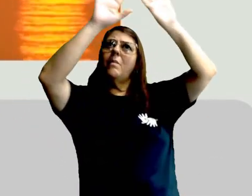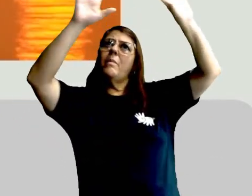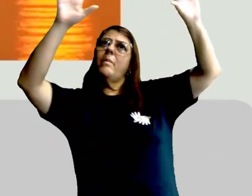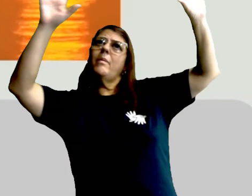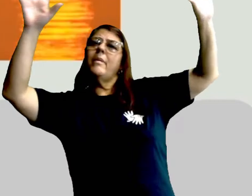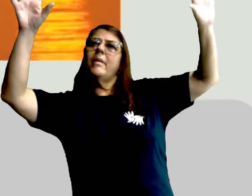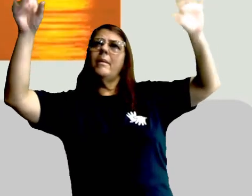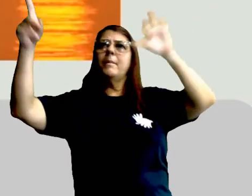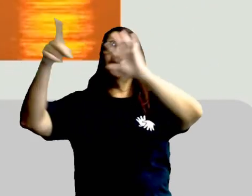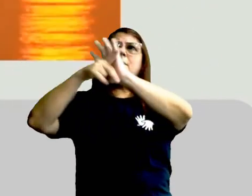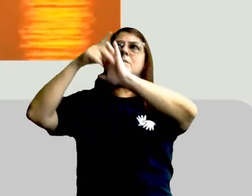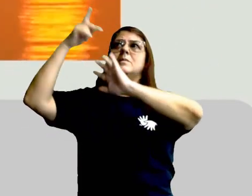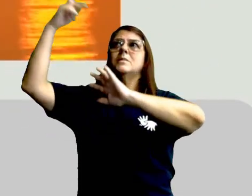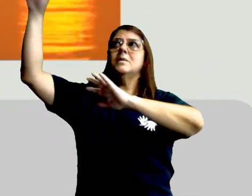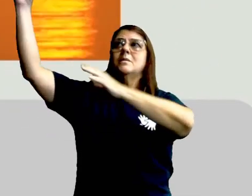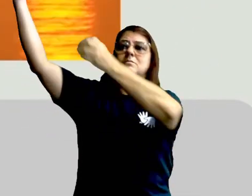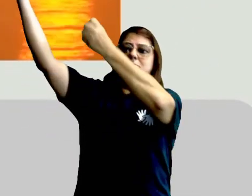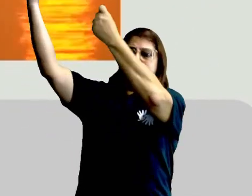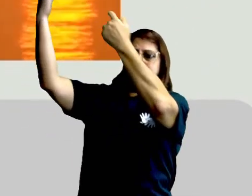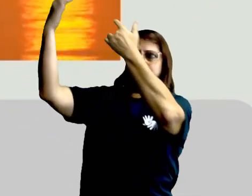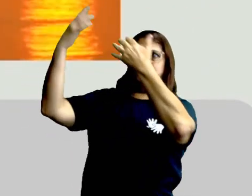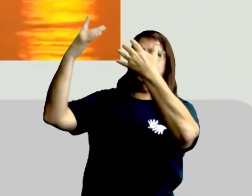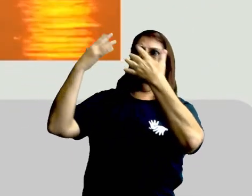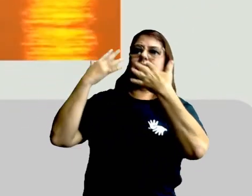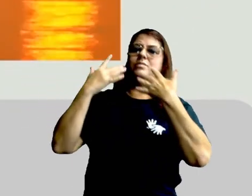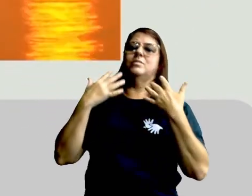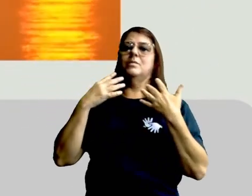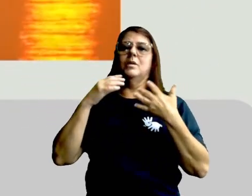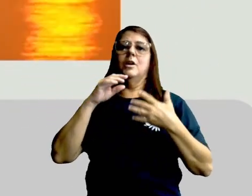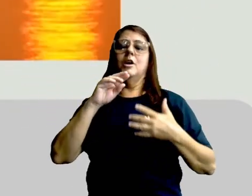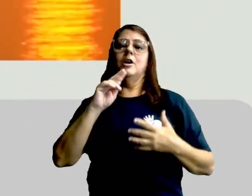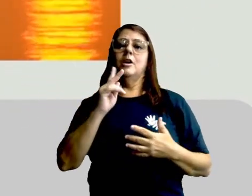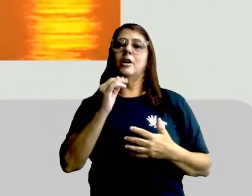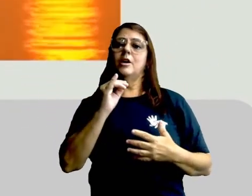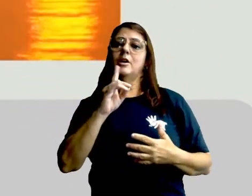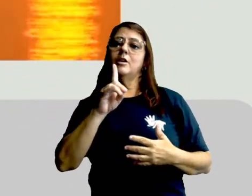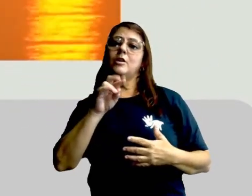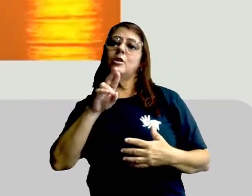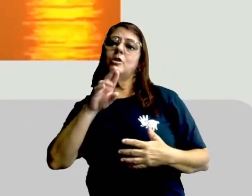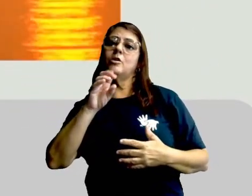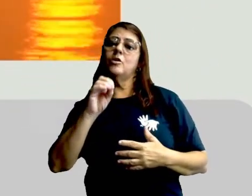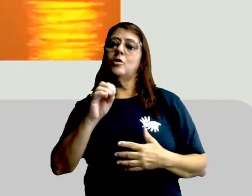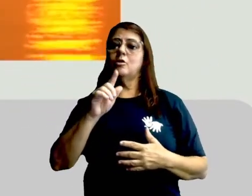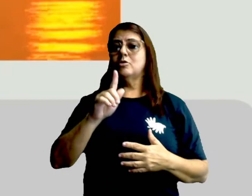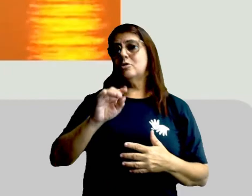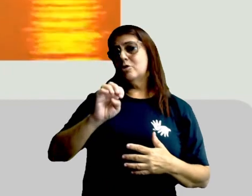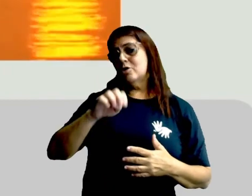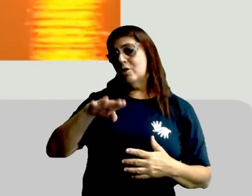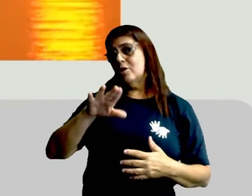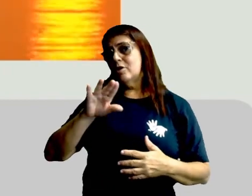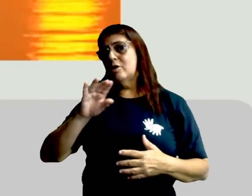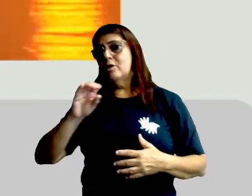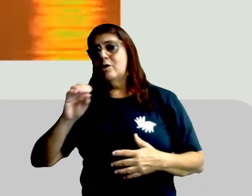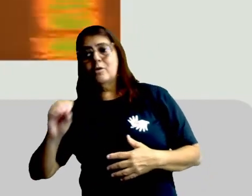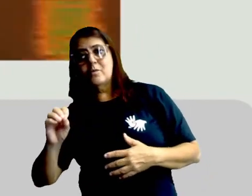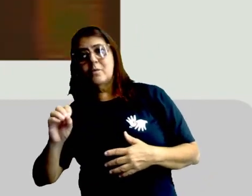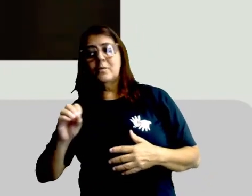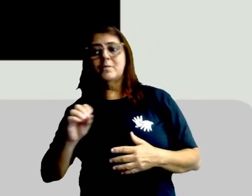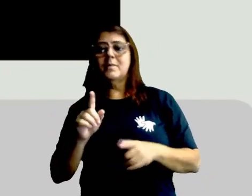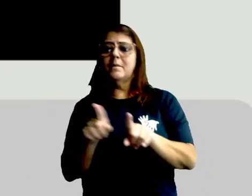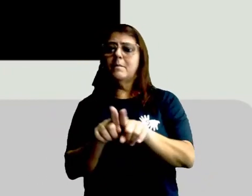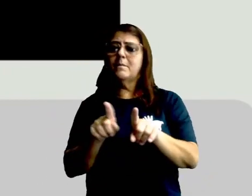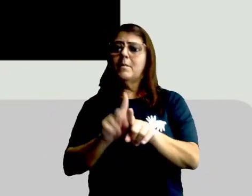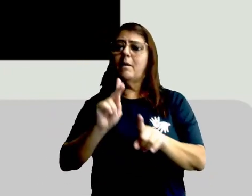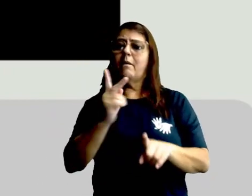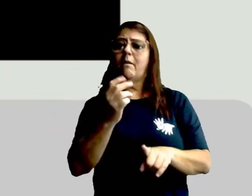caso do Sol, a luz que recebemos vem da conversão do hidrogênio e hélio no processo de fusão nuclear. Muitos